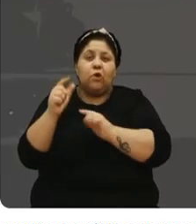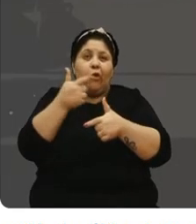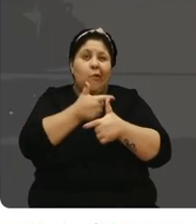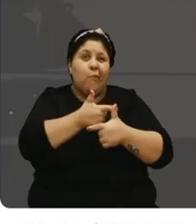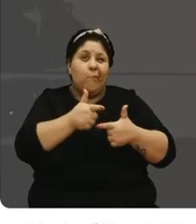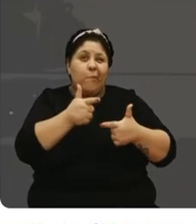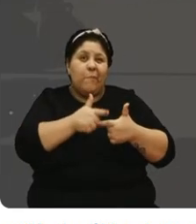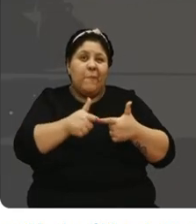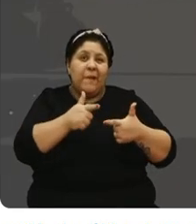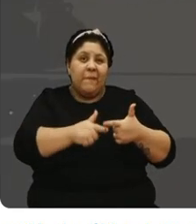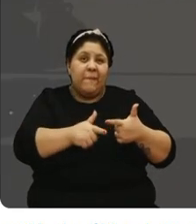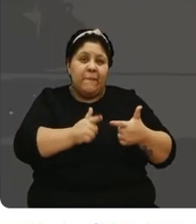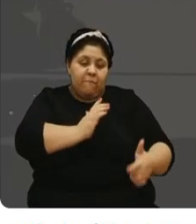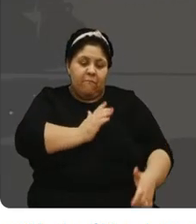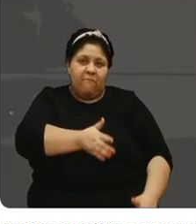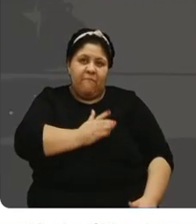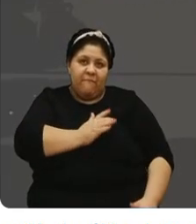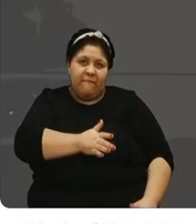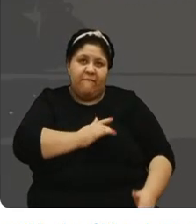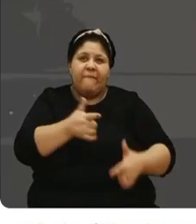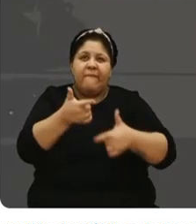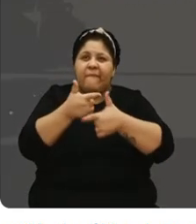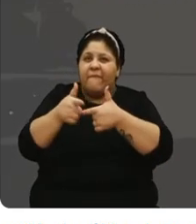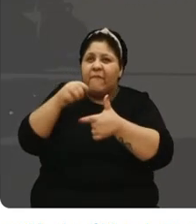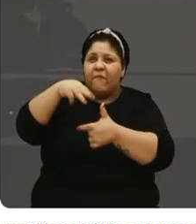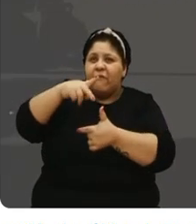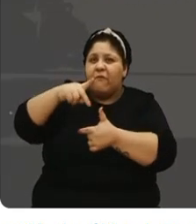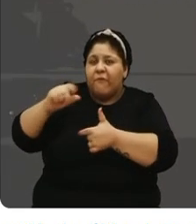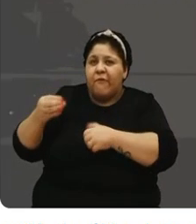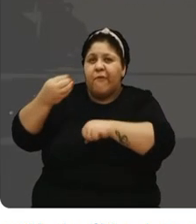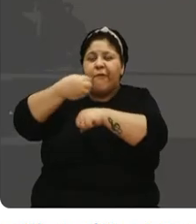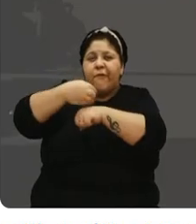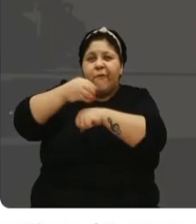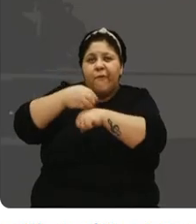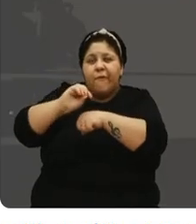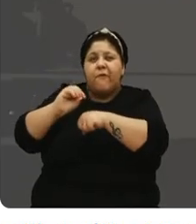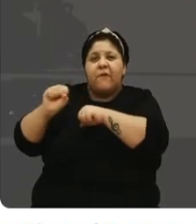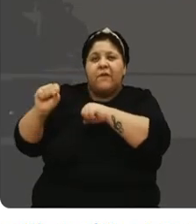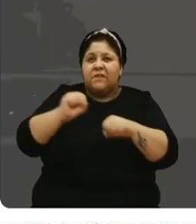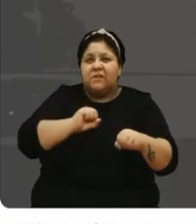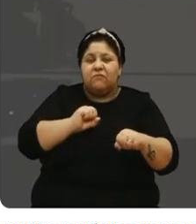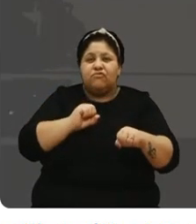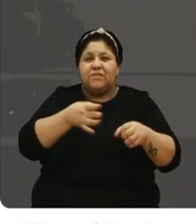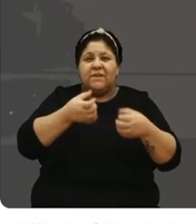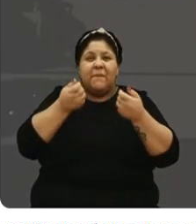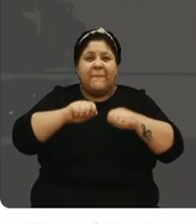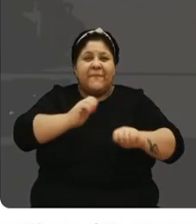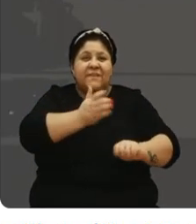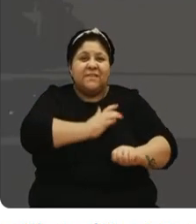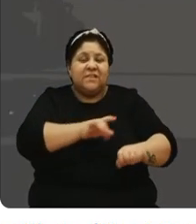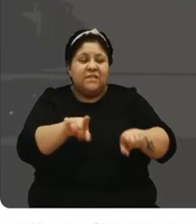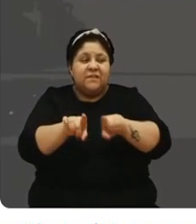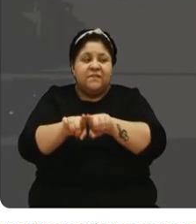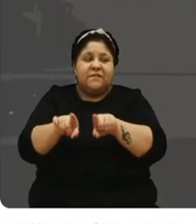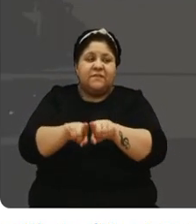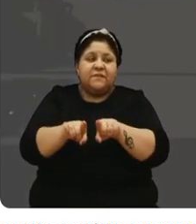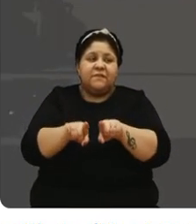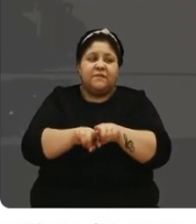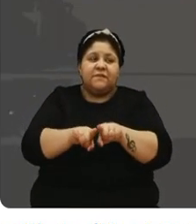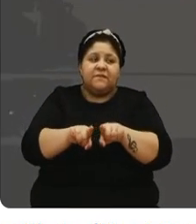miocárdica, com ProBNP alto, indicando insuficiência cardíaca. Tinha lesão hepática